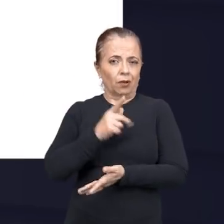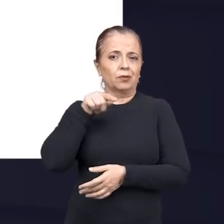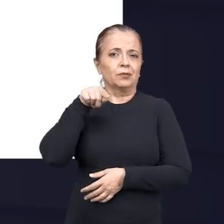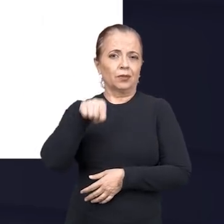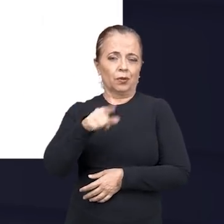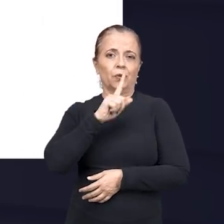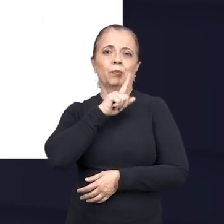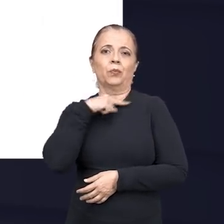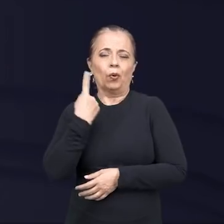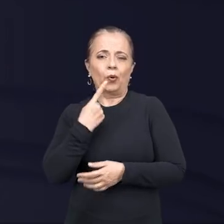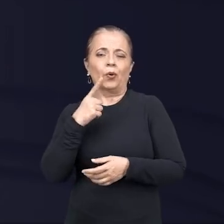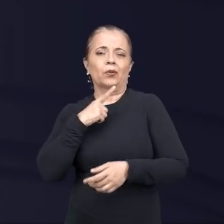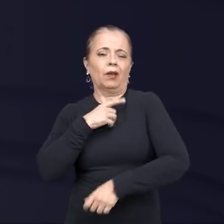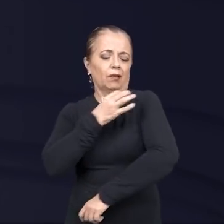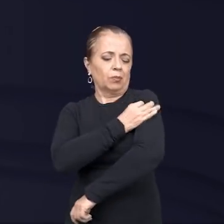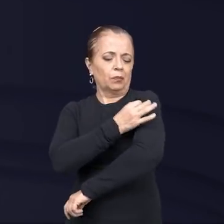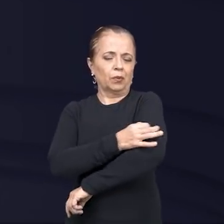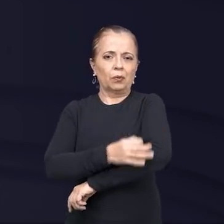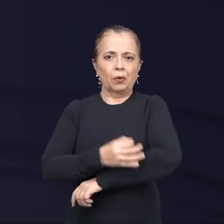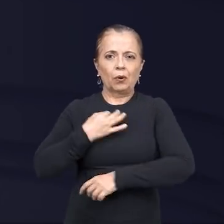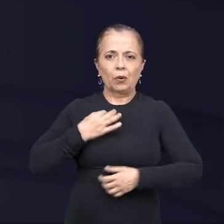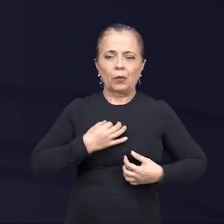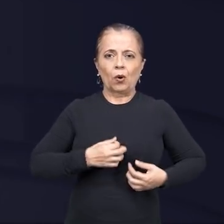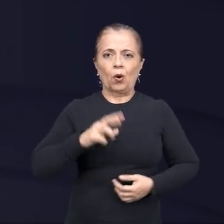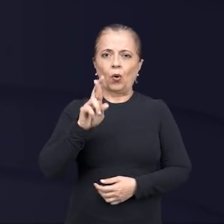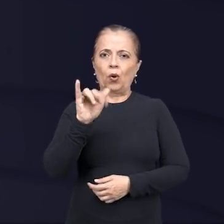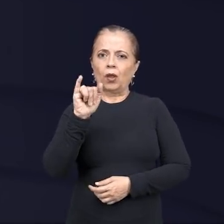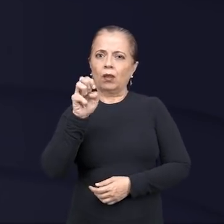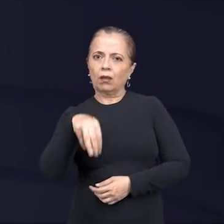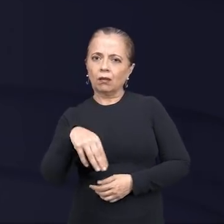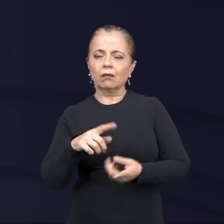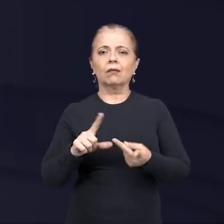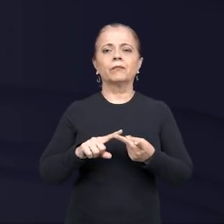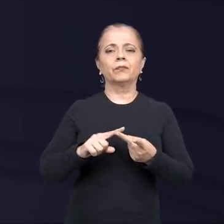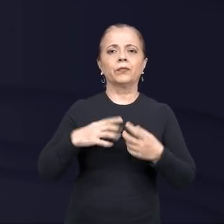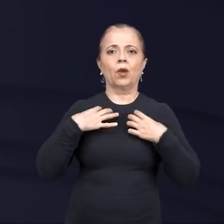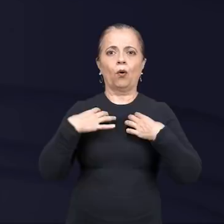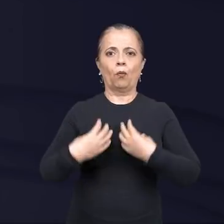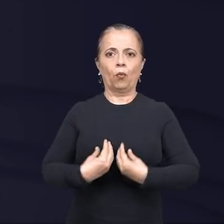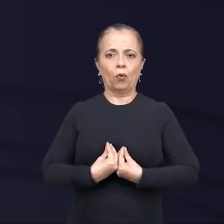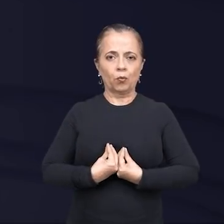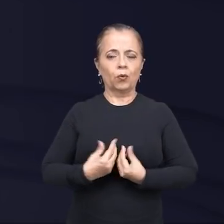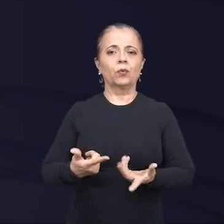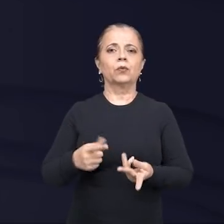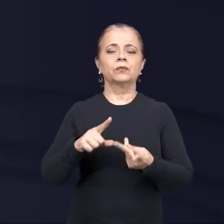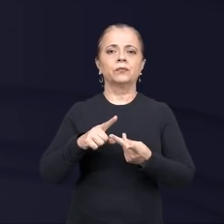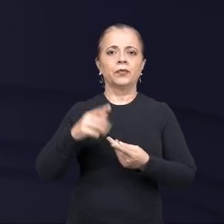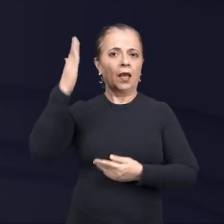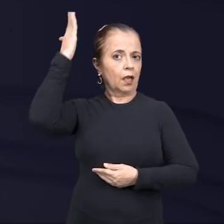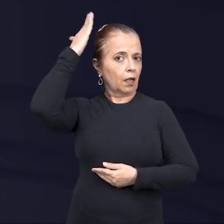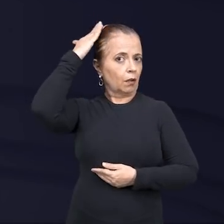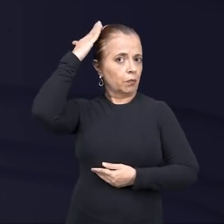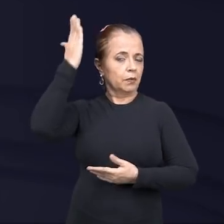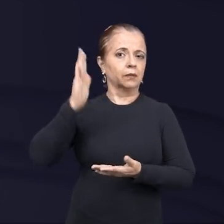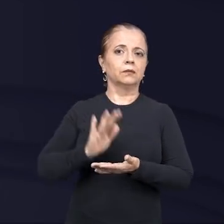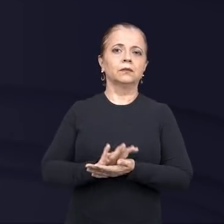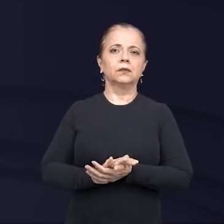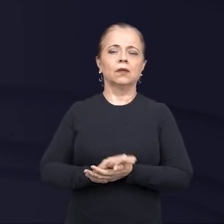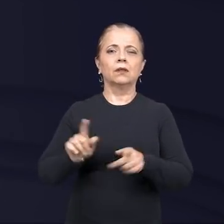suficientes a causar ferimentos nos rins, nos pulmões, na